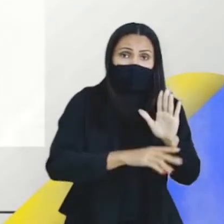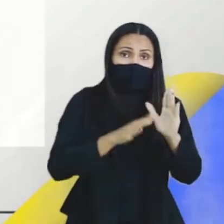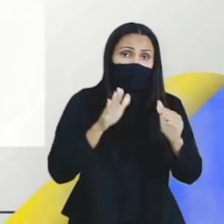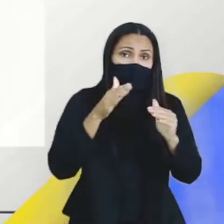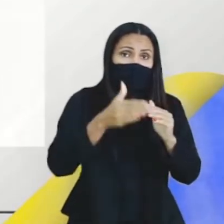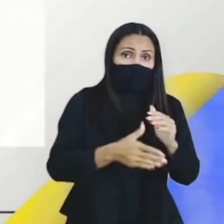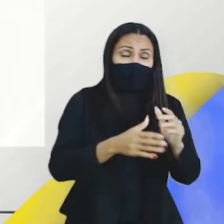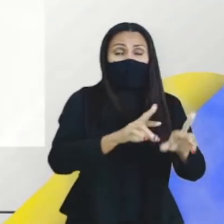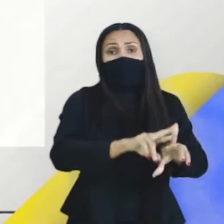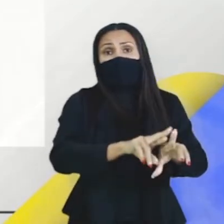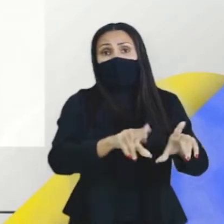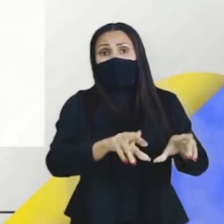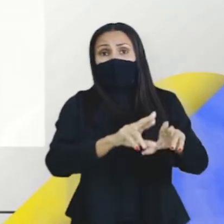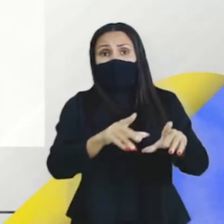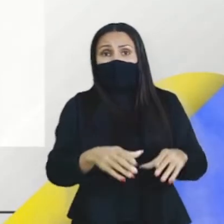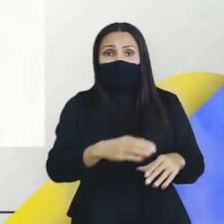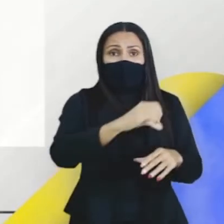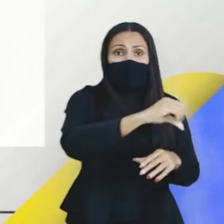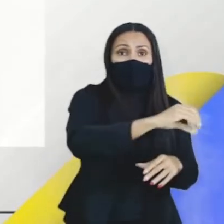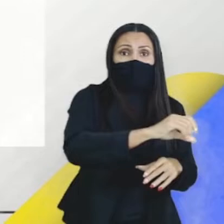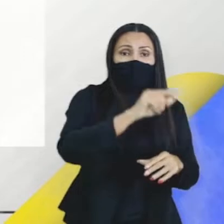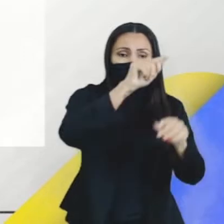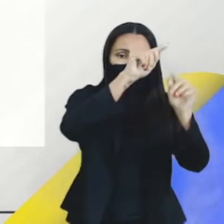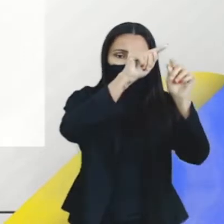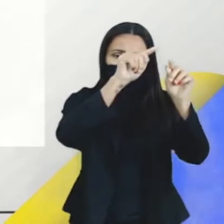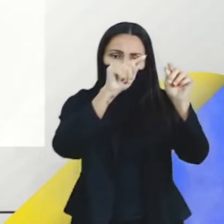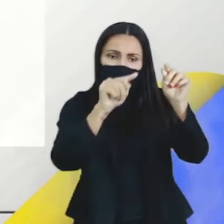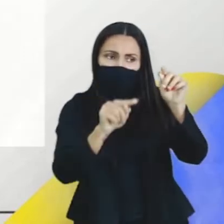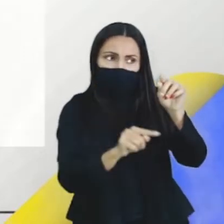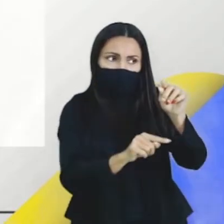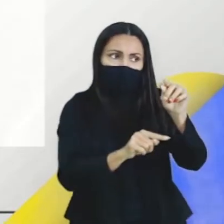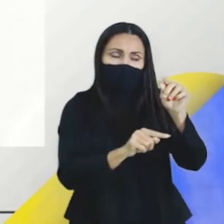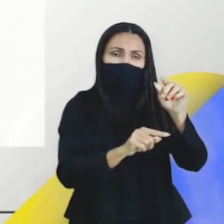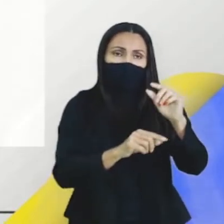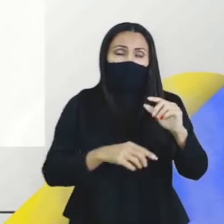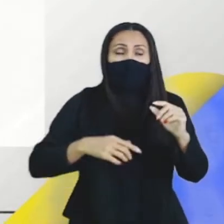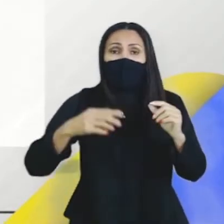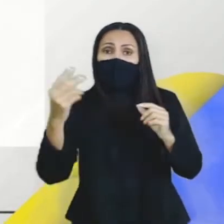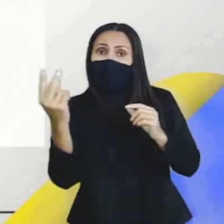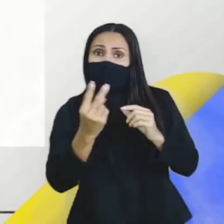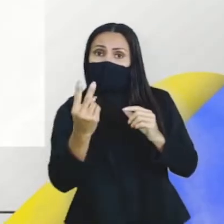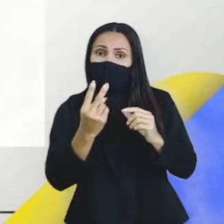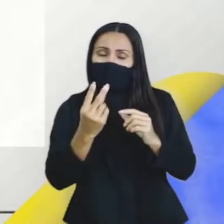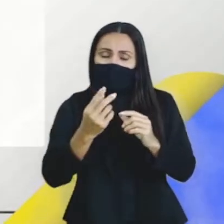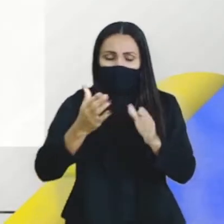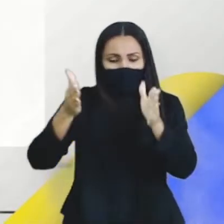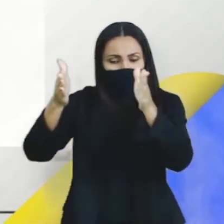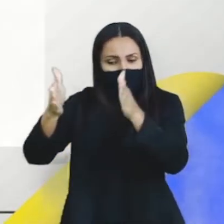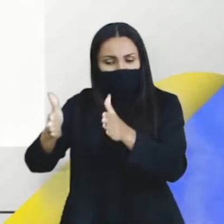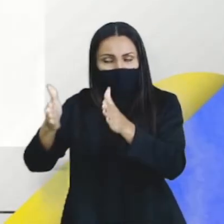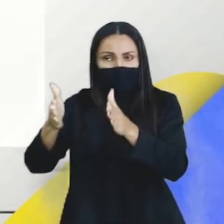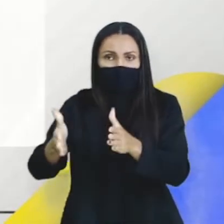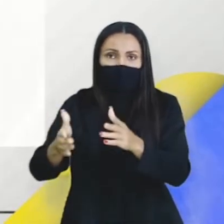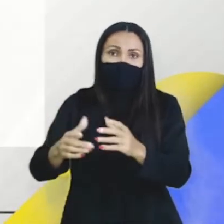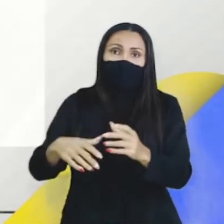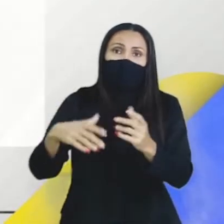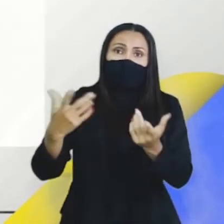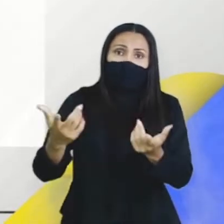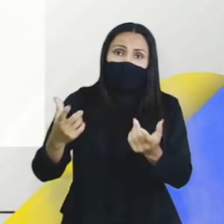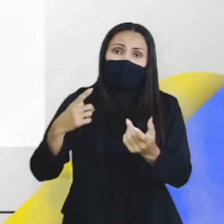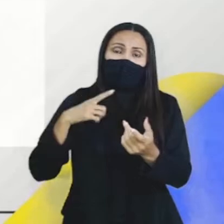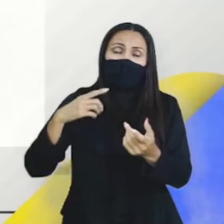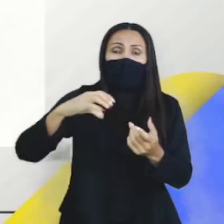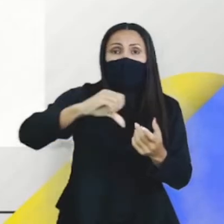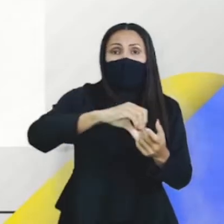ângulo diferente de 90 graus no plano de projeção e na segunda imagem, elas vão incidir com